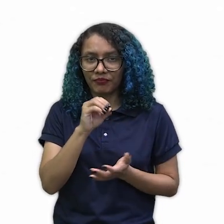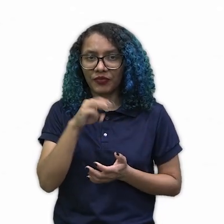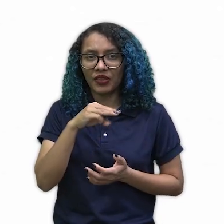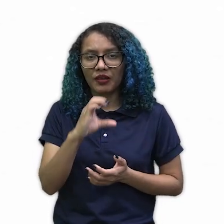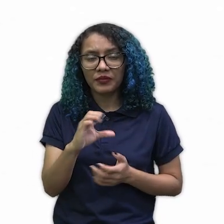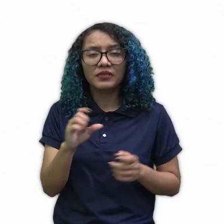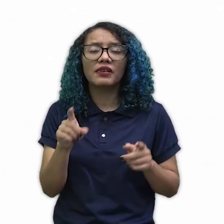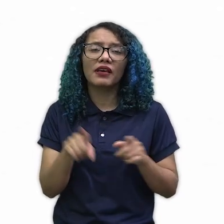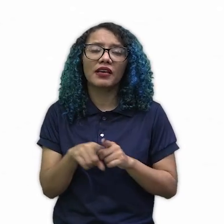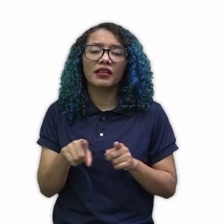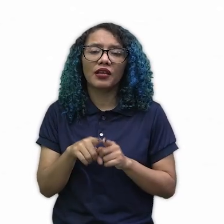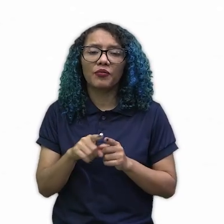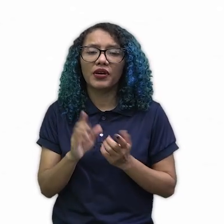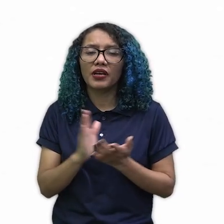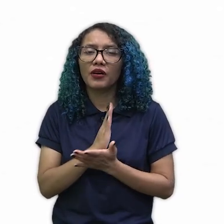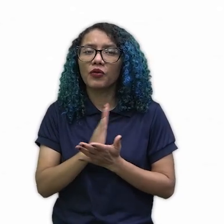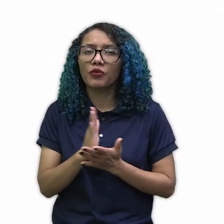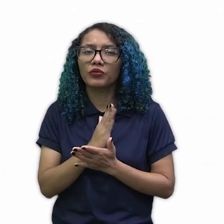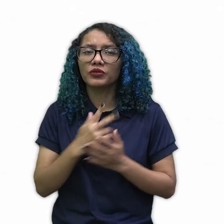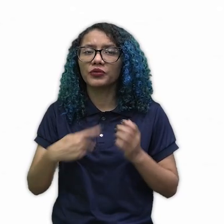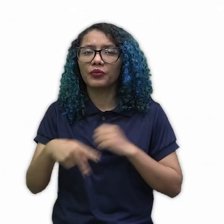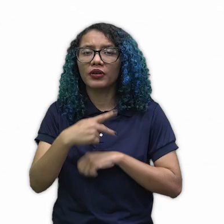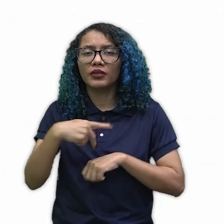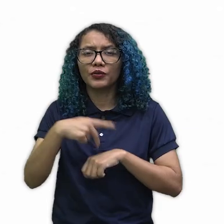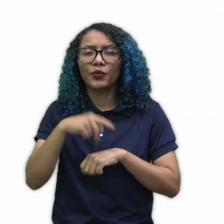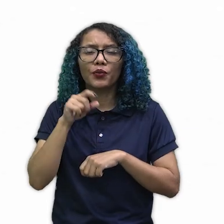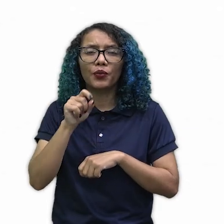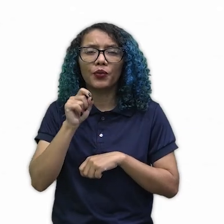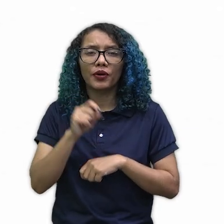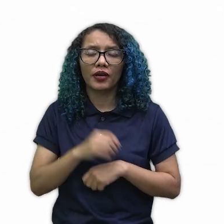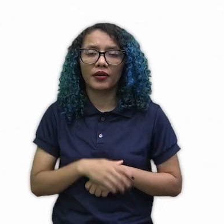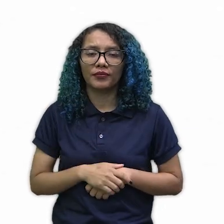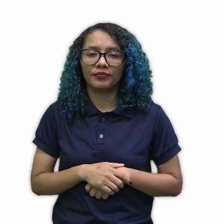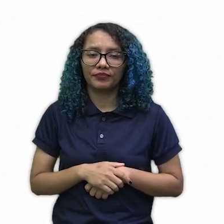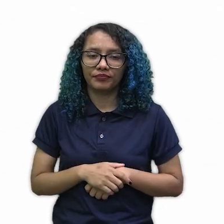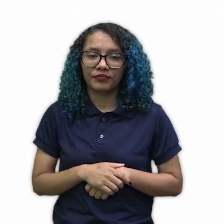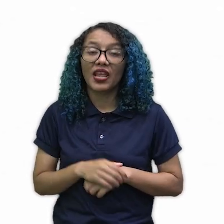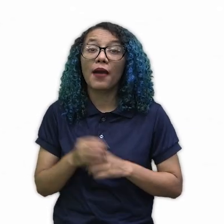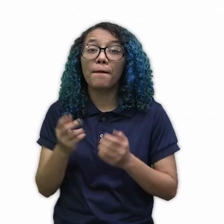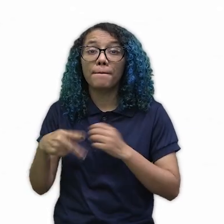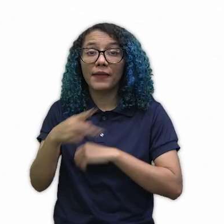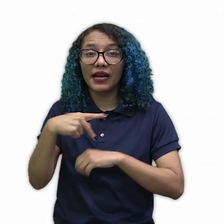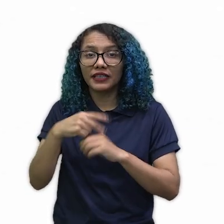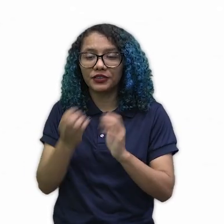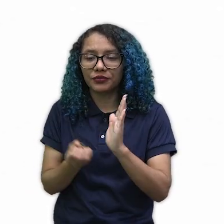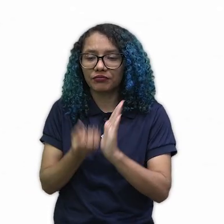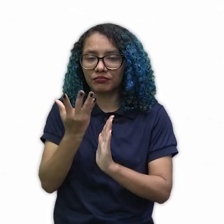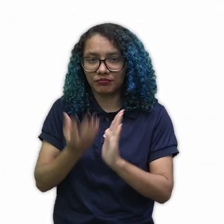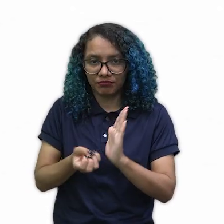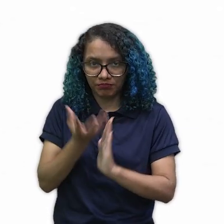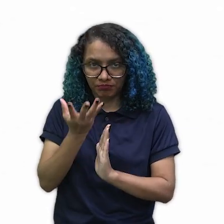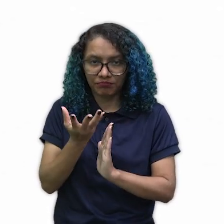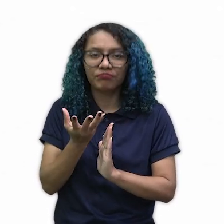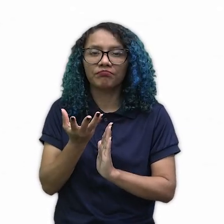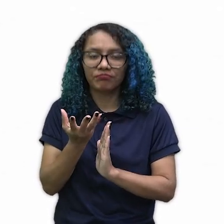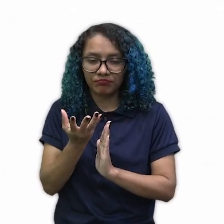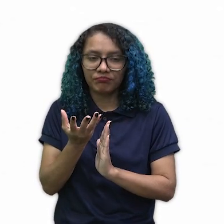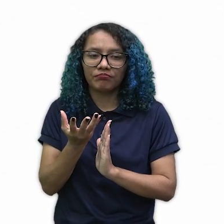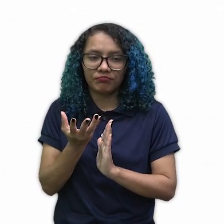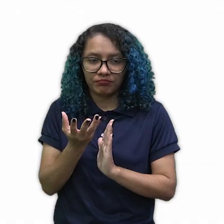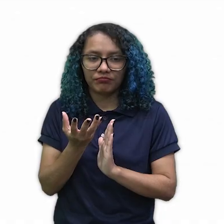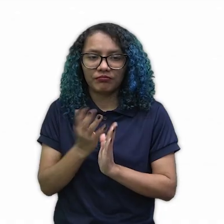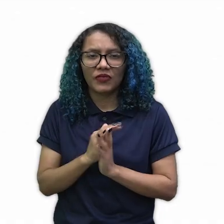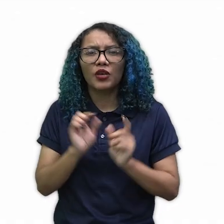estudamos sobre alguns países que são considerados países emergentes, né? E que acabaram